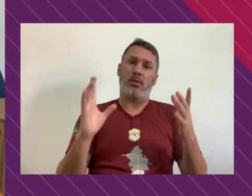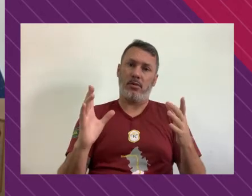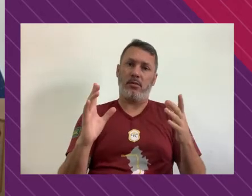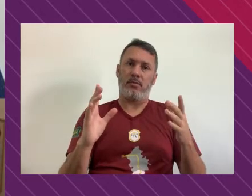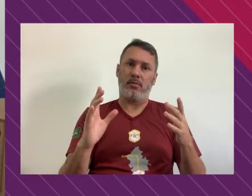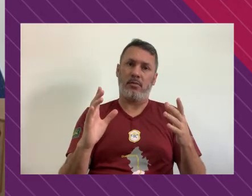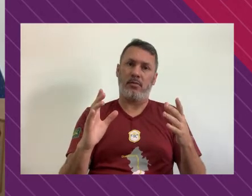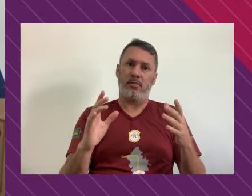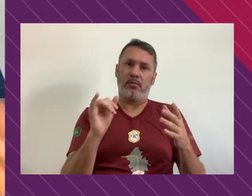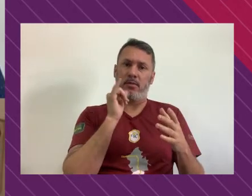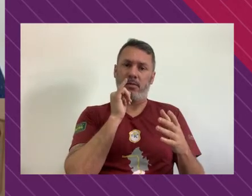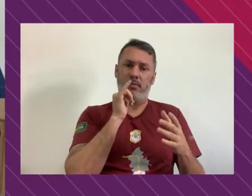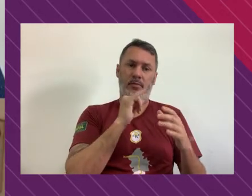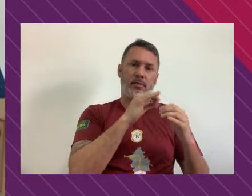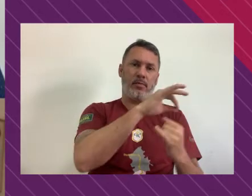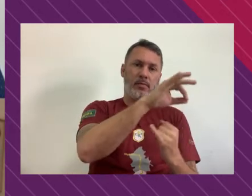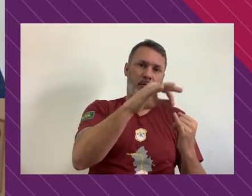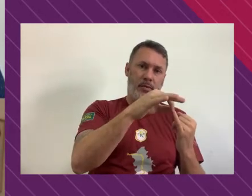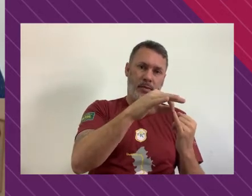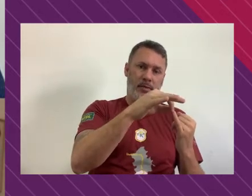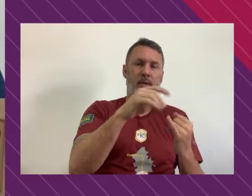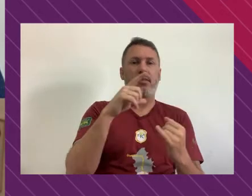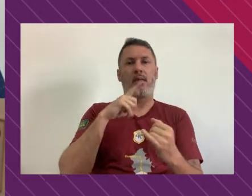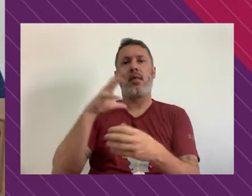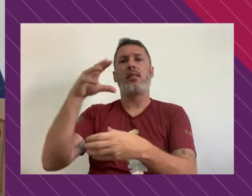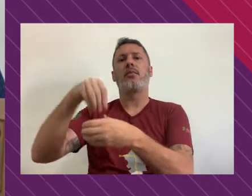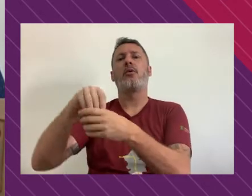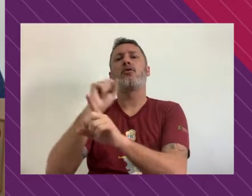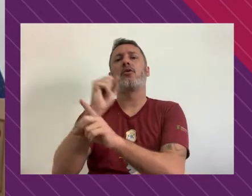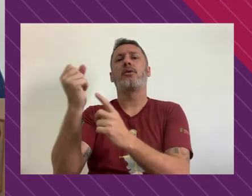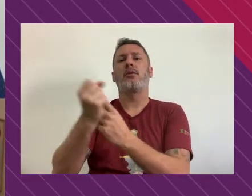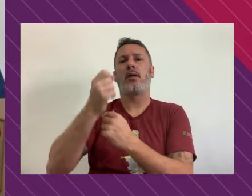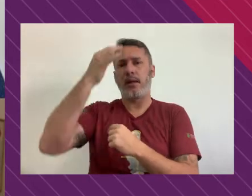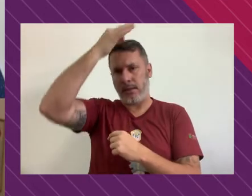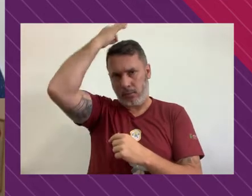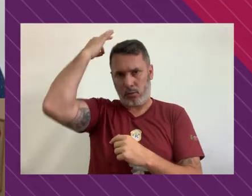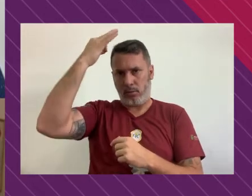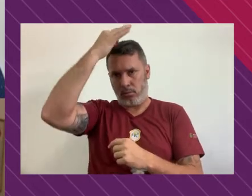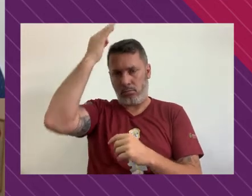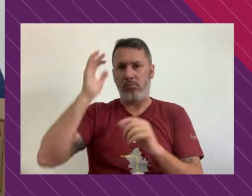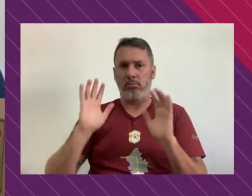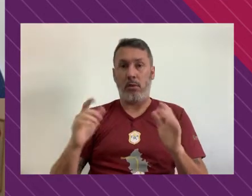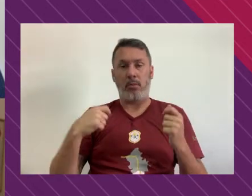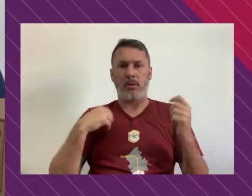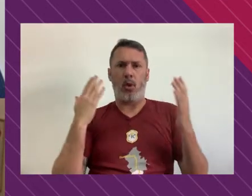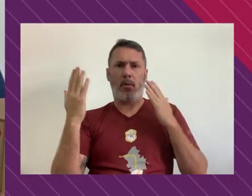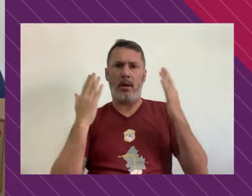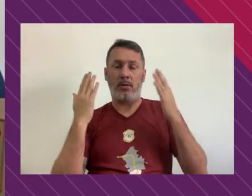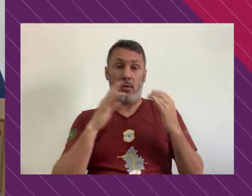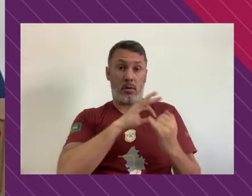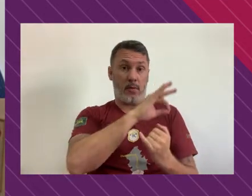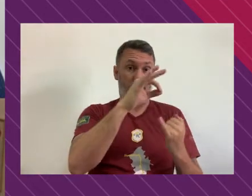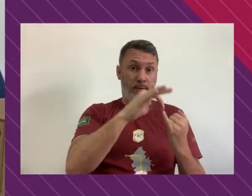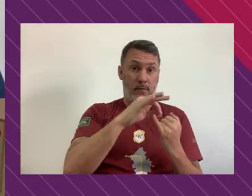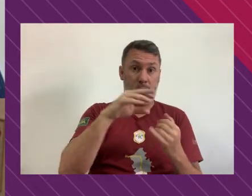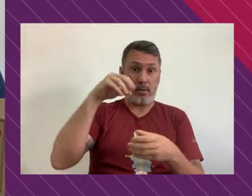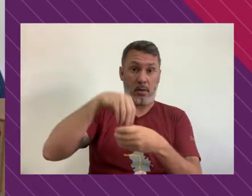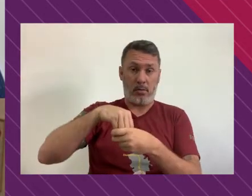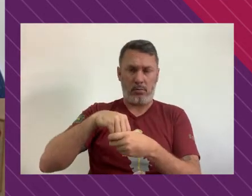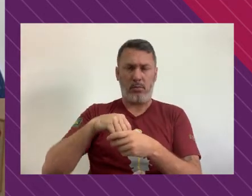ele está inserido, a sociedade capixaba, por exemplo, e faço ali uma comparação. Se eu tiver